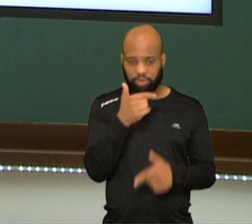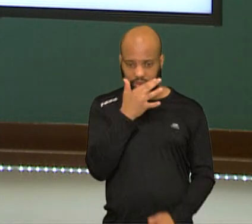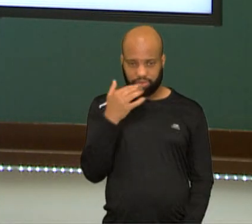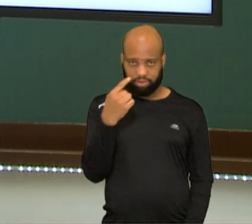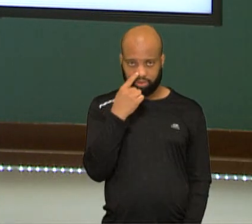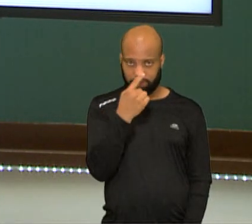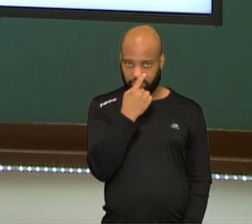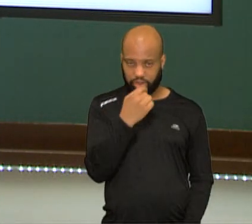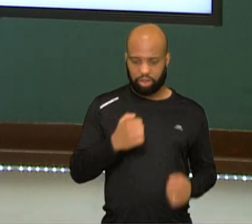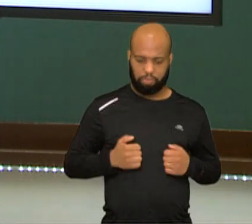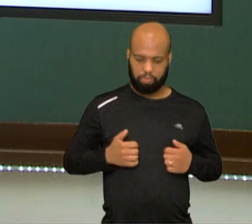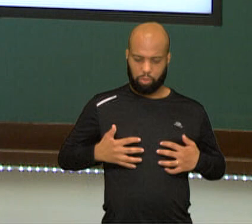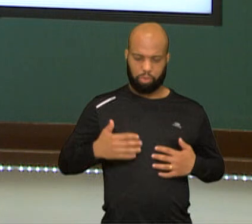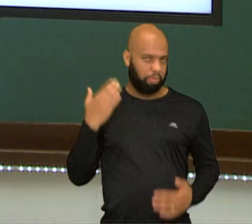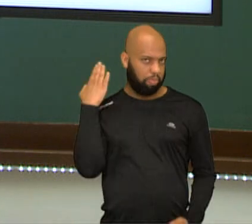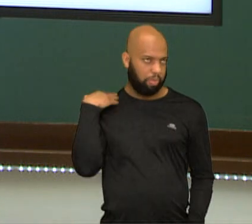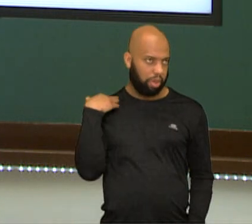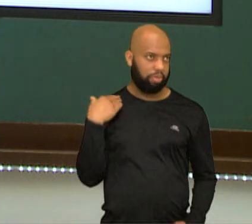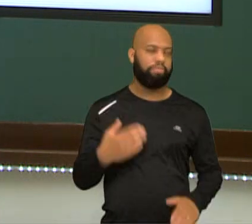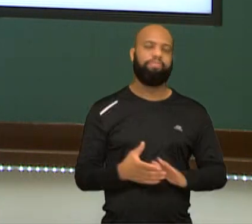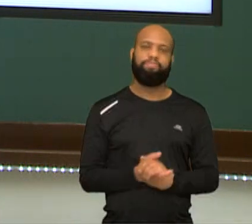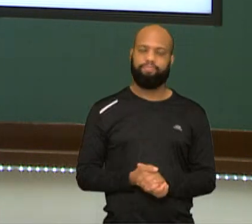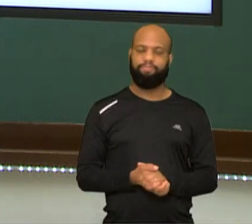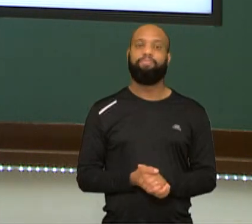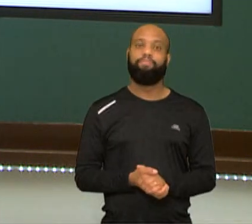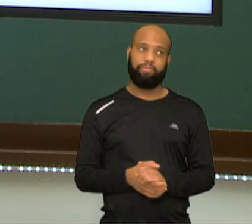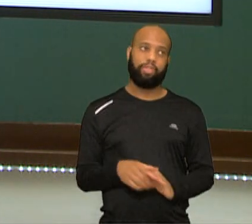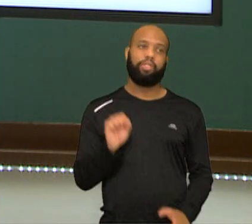nosso pulmão? Ah, com certeza,